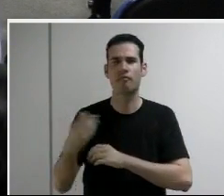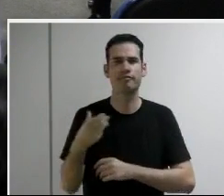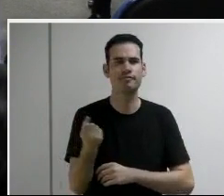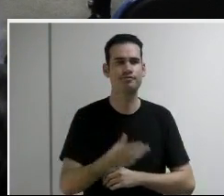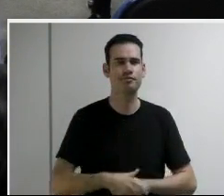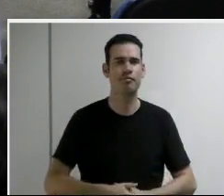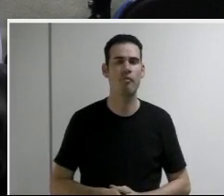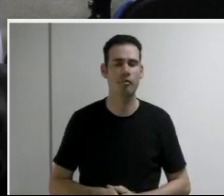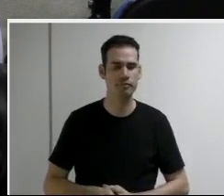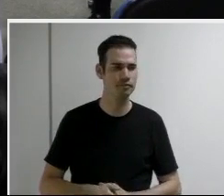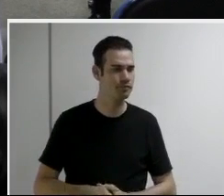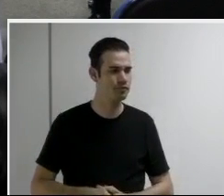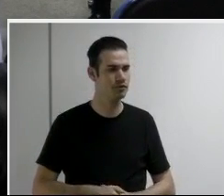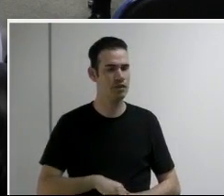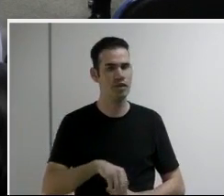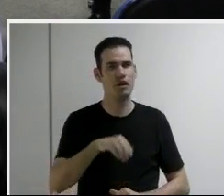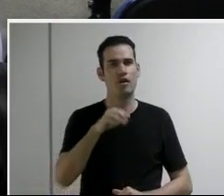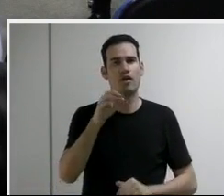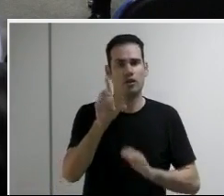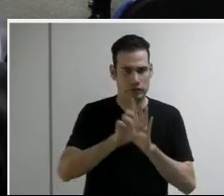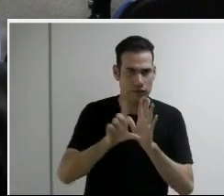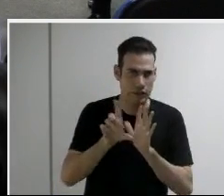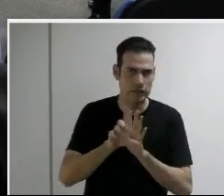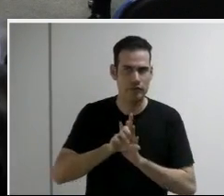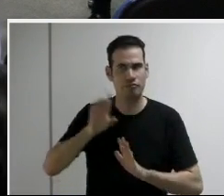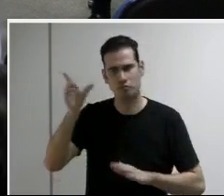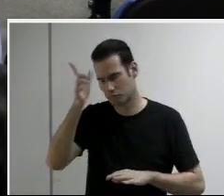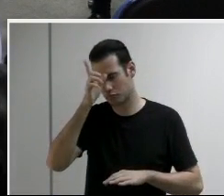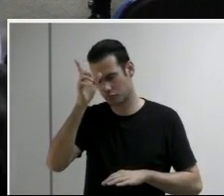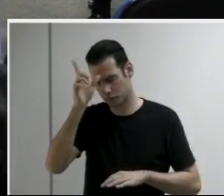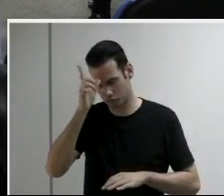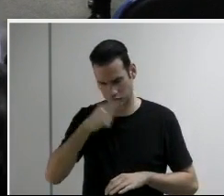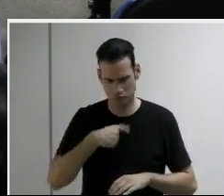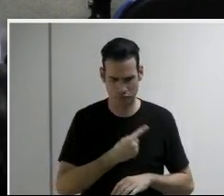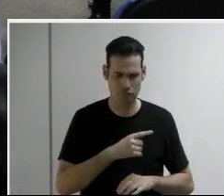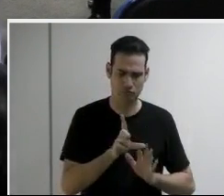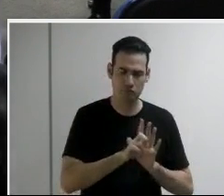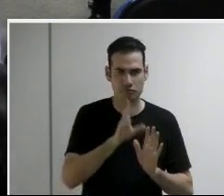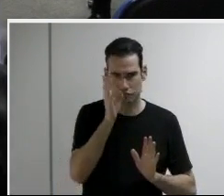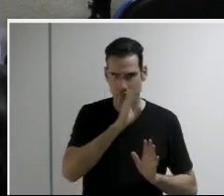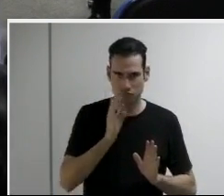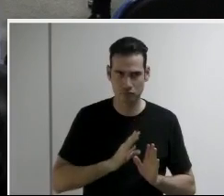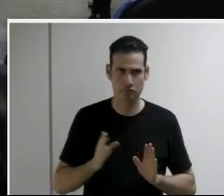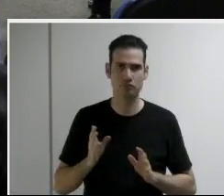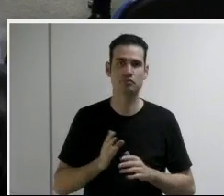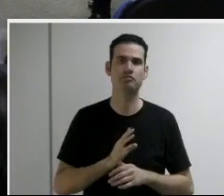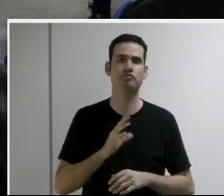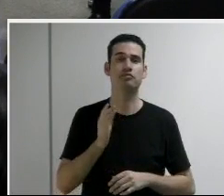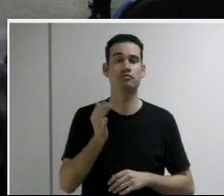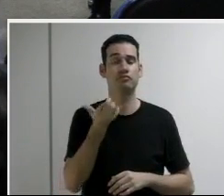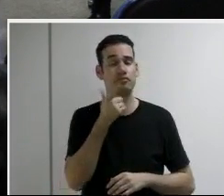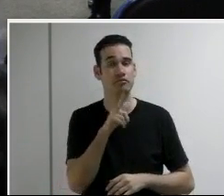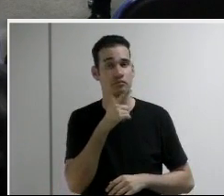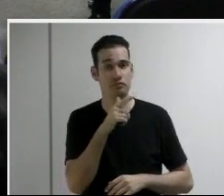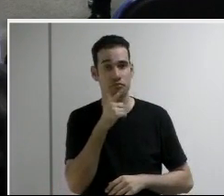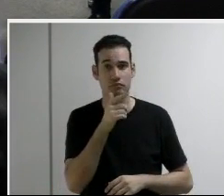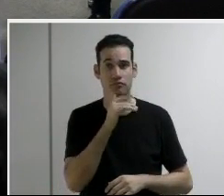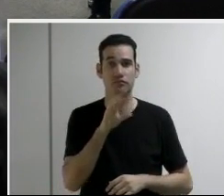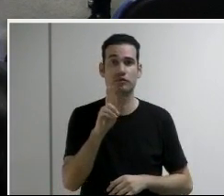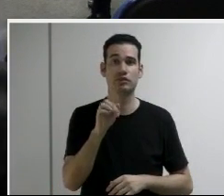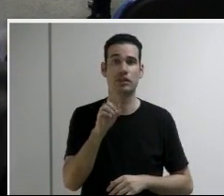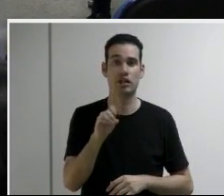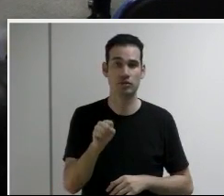com a GDPR é a capacidade da lei para regular a proteção de dados pessoais com tecnologias não